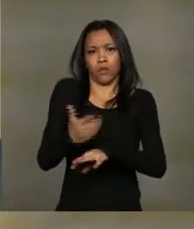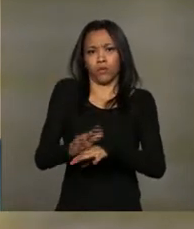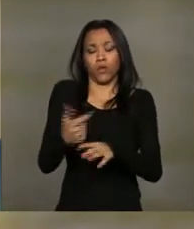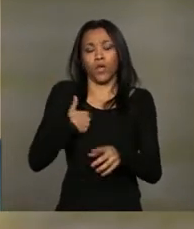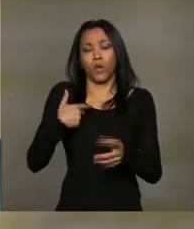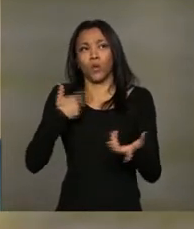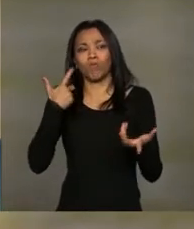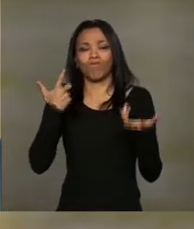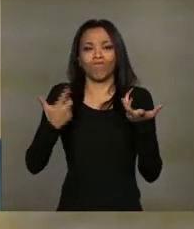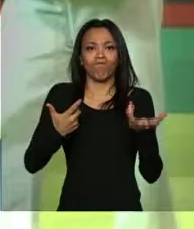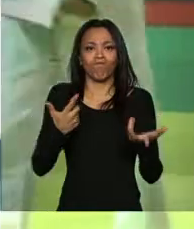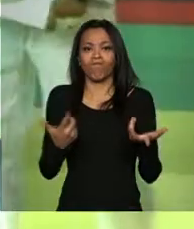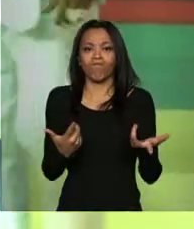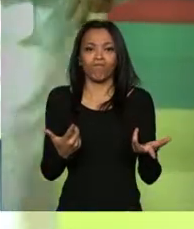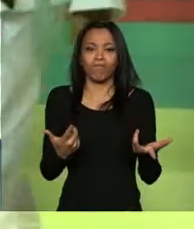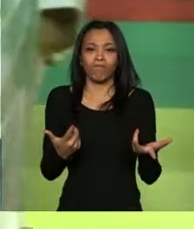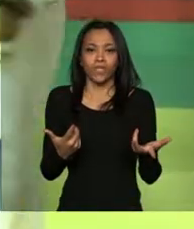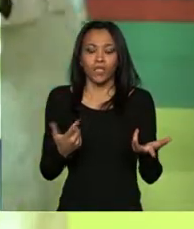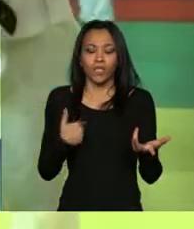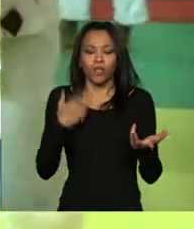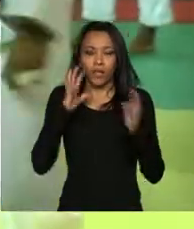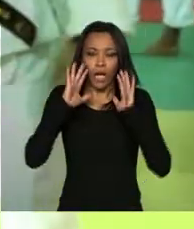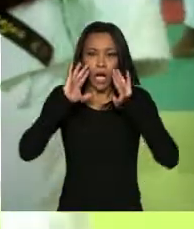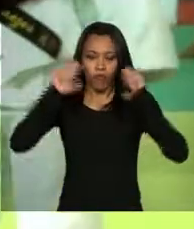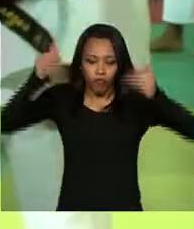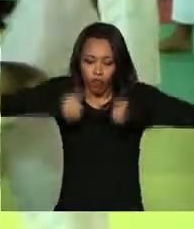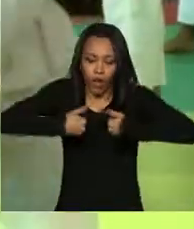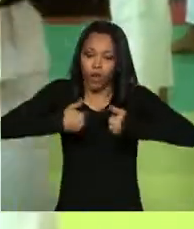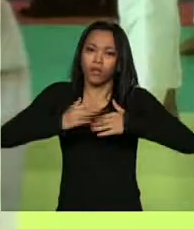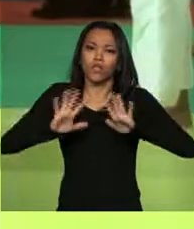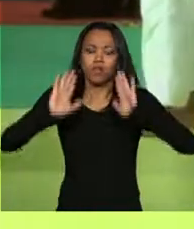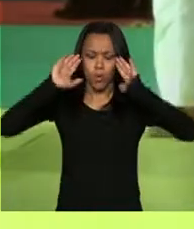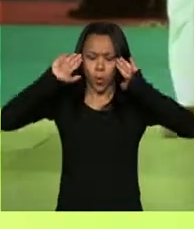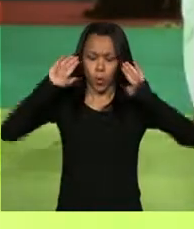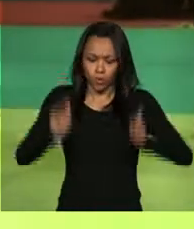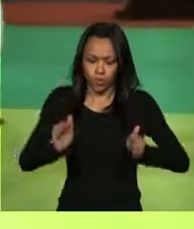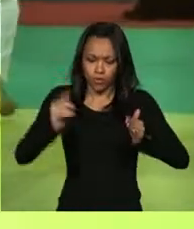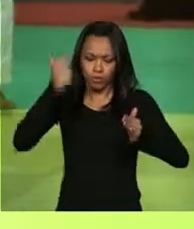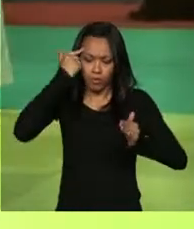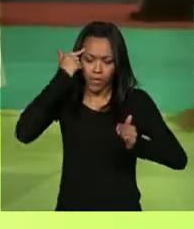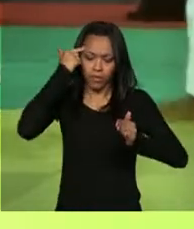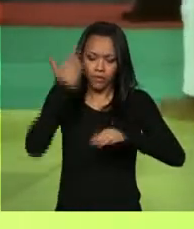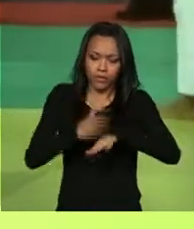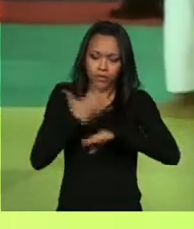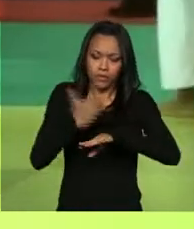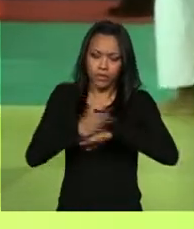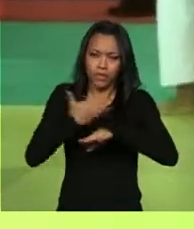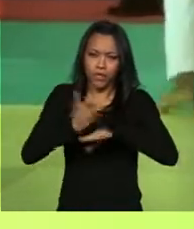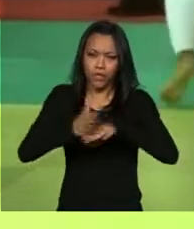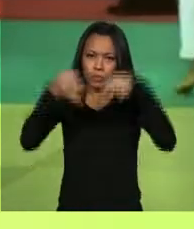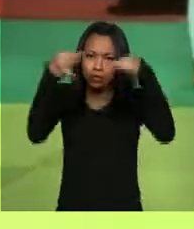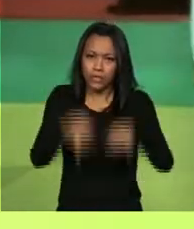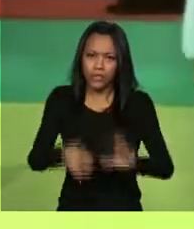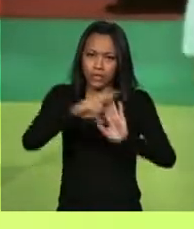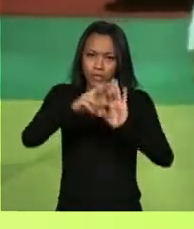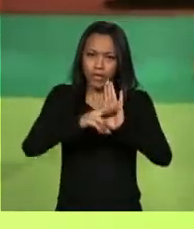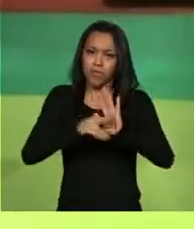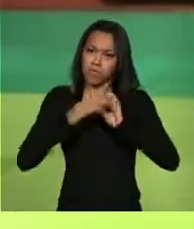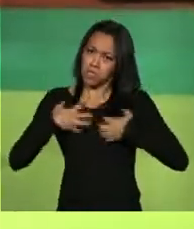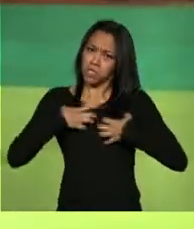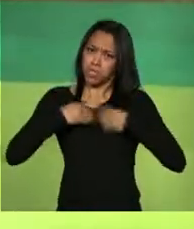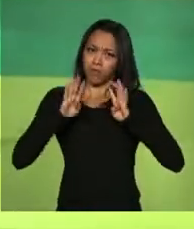procuro não observar. Eu apenas me concentro e procuro fazer o treinamento da maneira correta, que eu me sinta